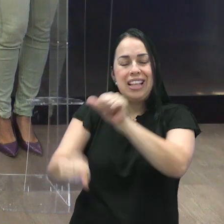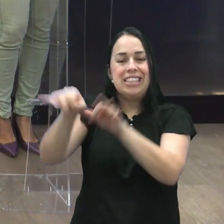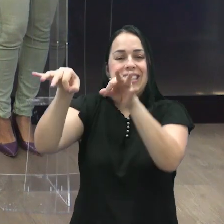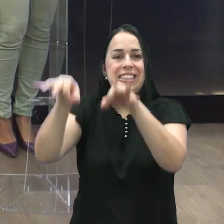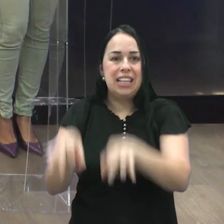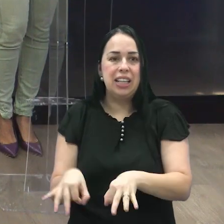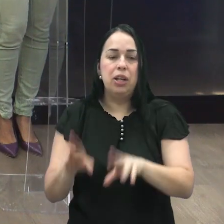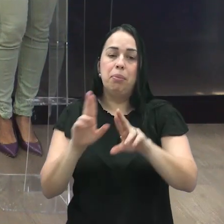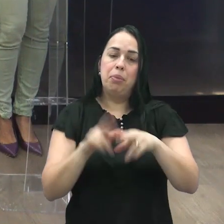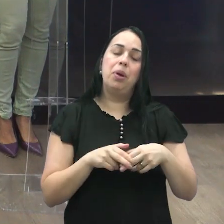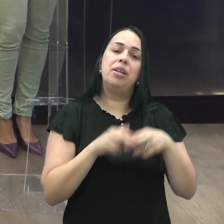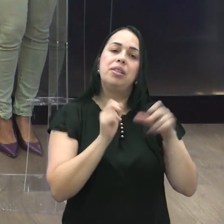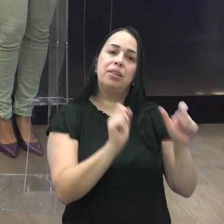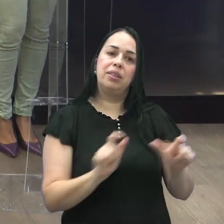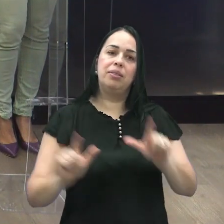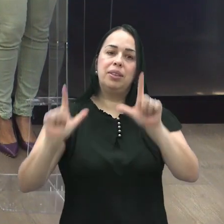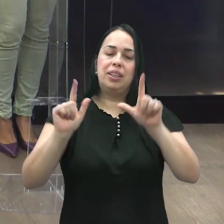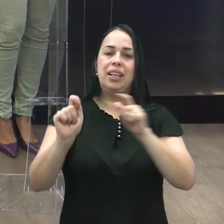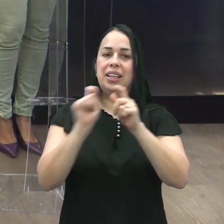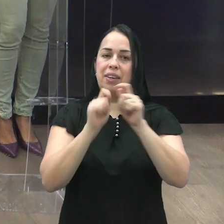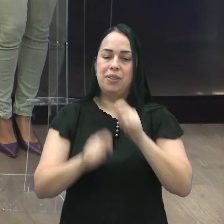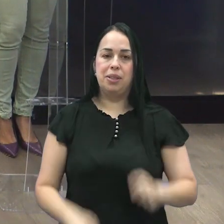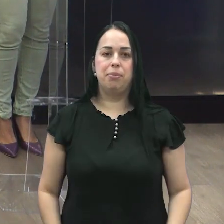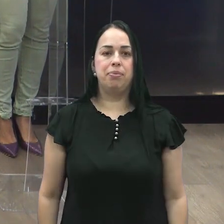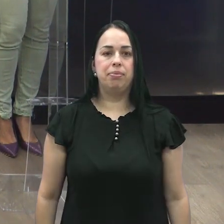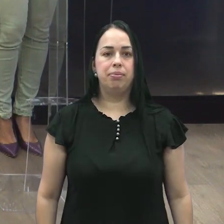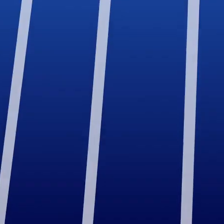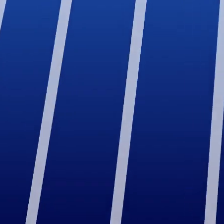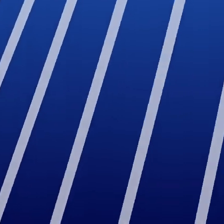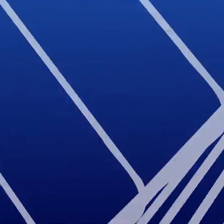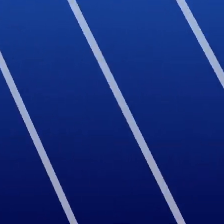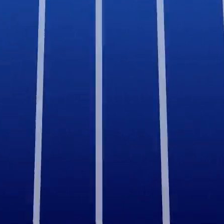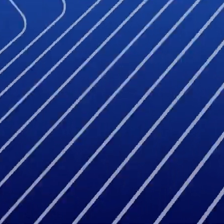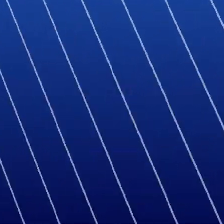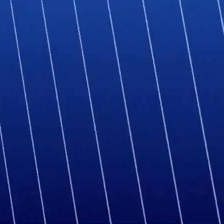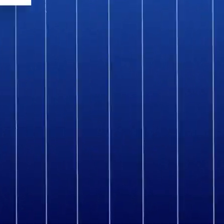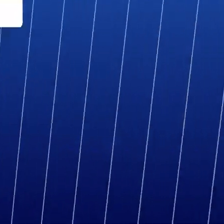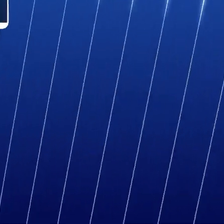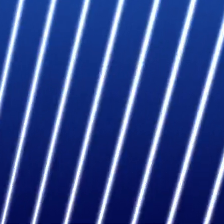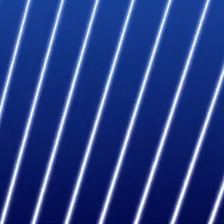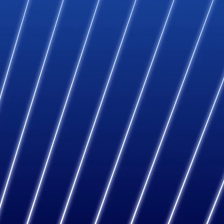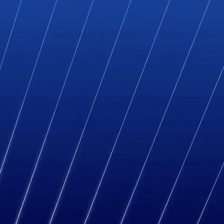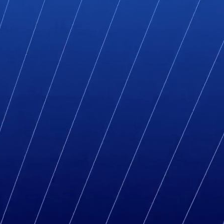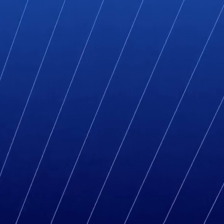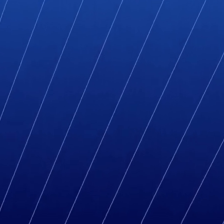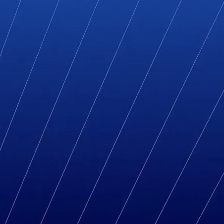materiais. Esse é o assunto de hoje do Boletim Entrevista.